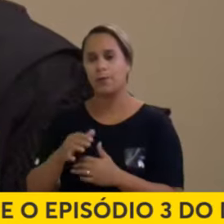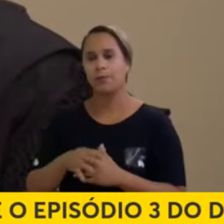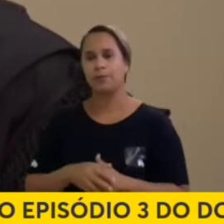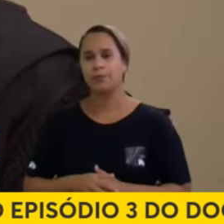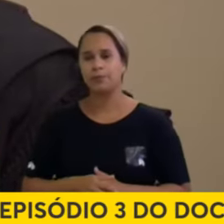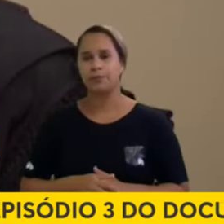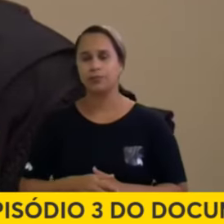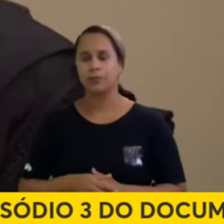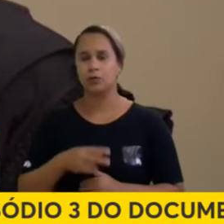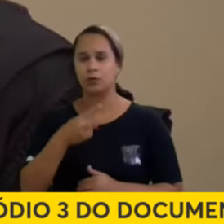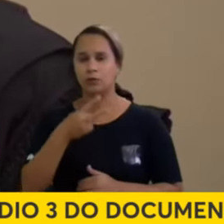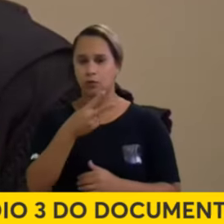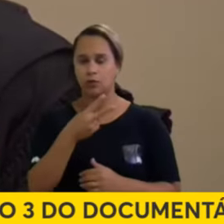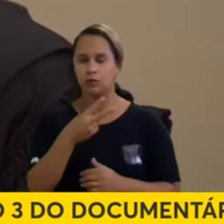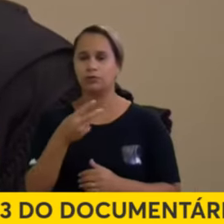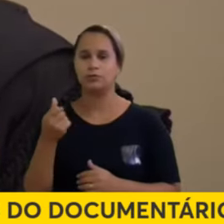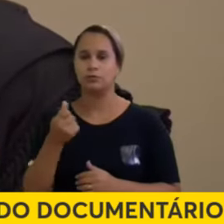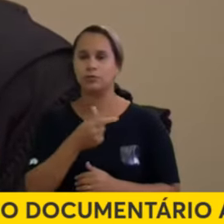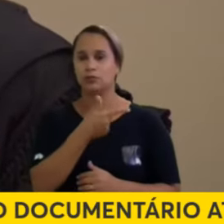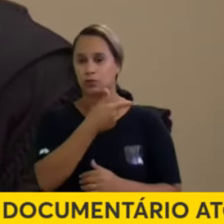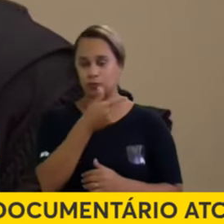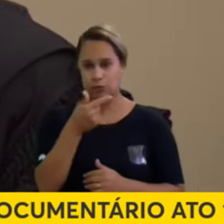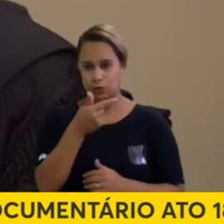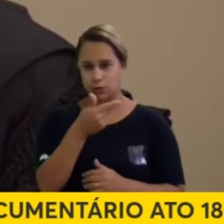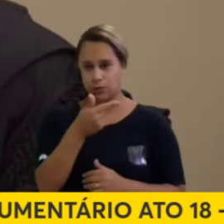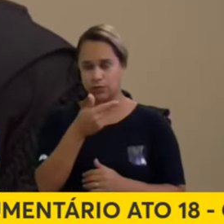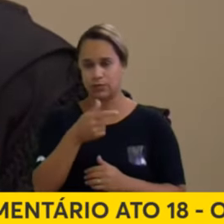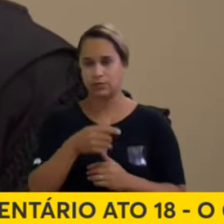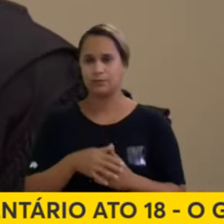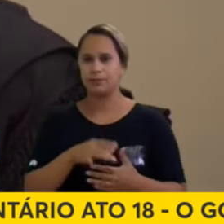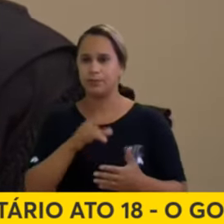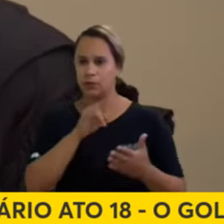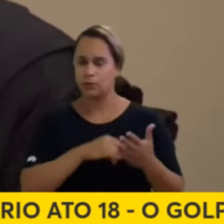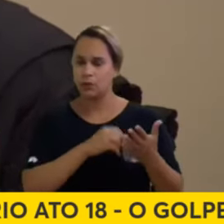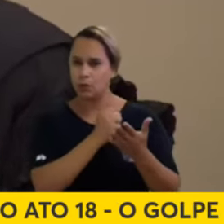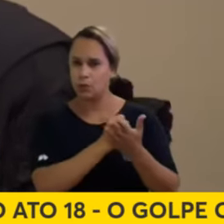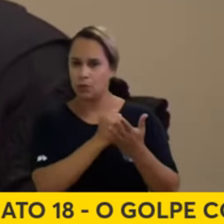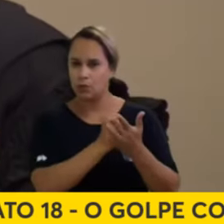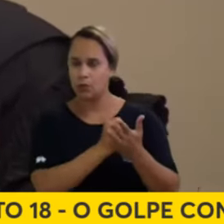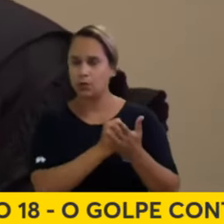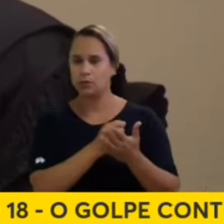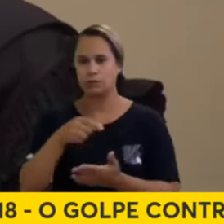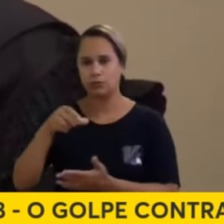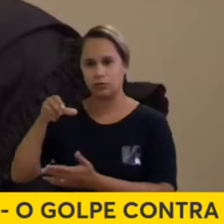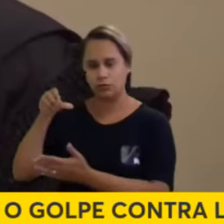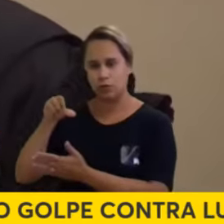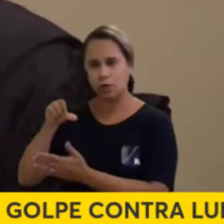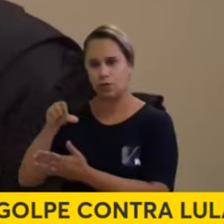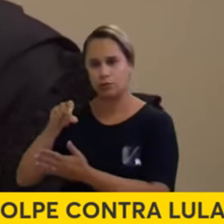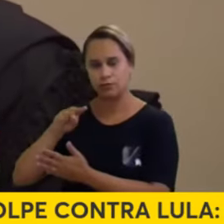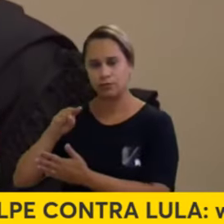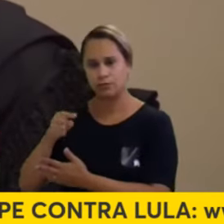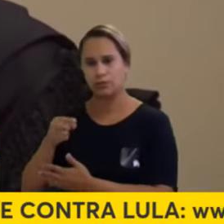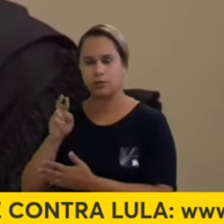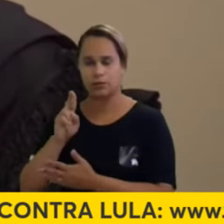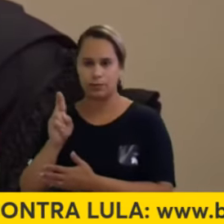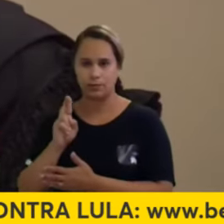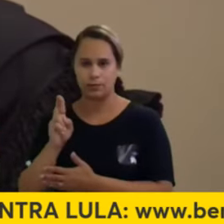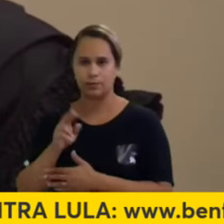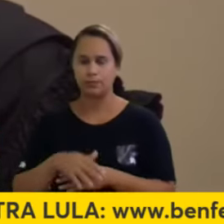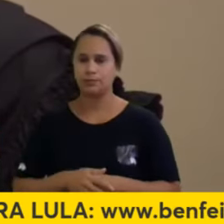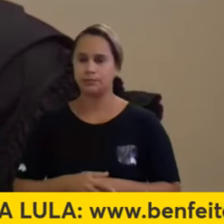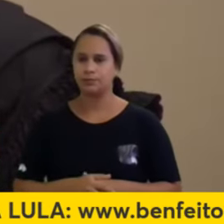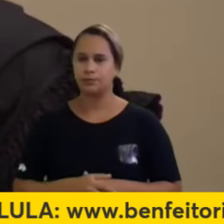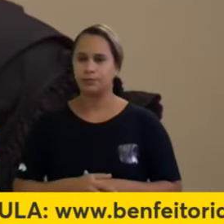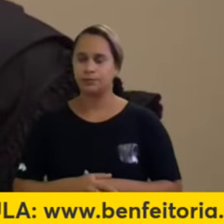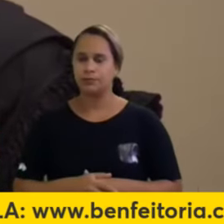dos 12 representados pela mesma nota fiscal valor de 9000 No que diz respeito à nota fiscal 2390 embora o